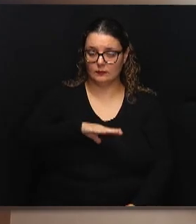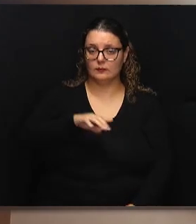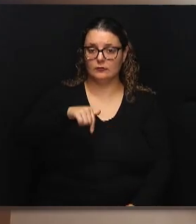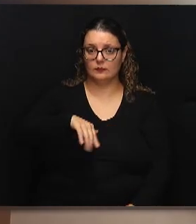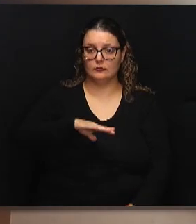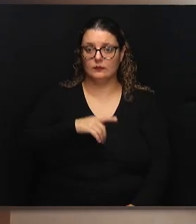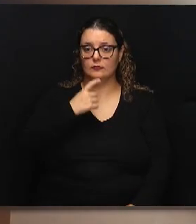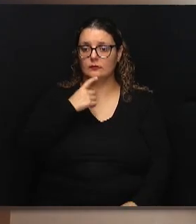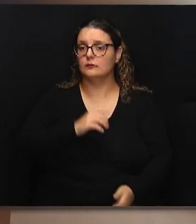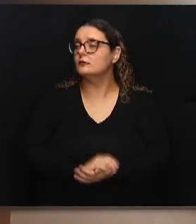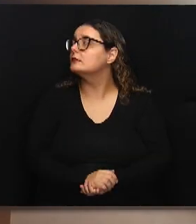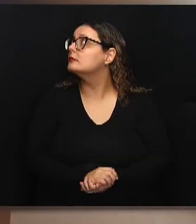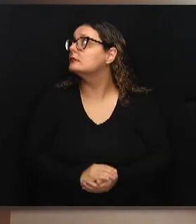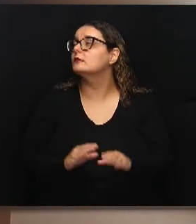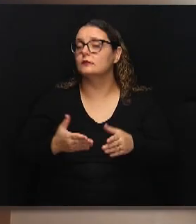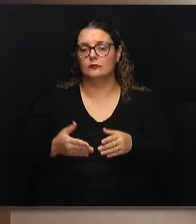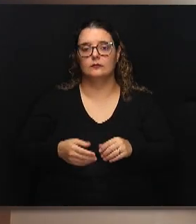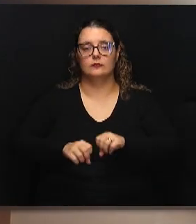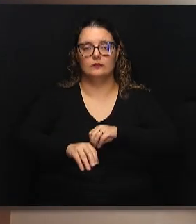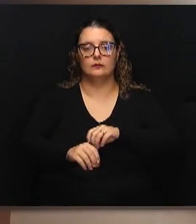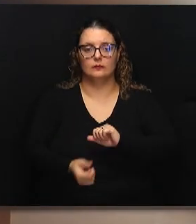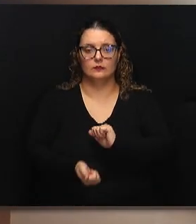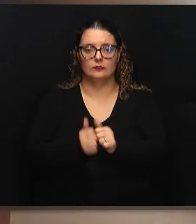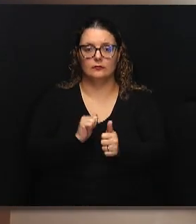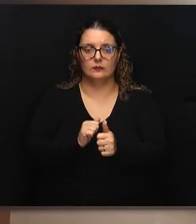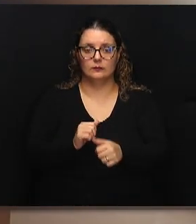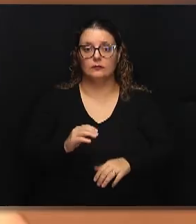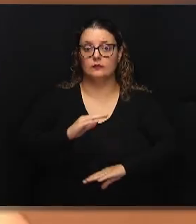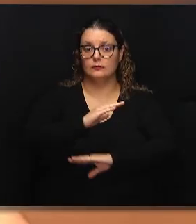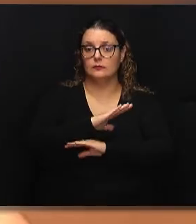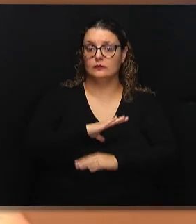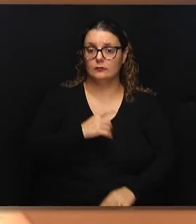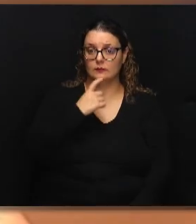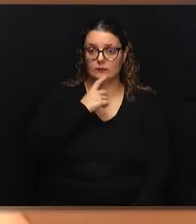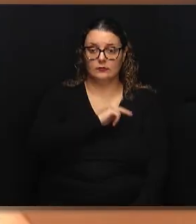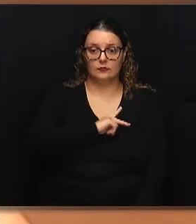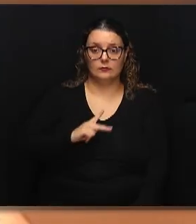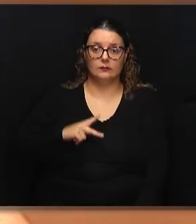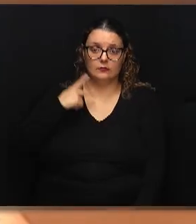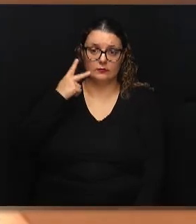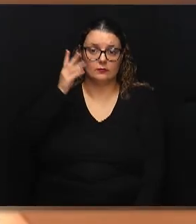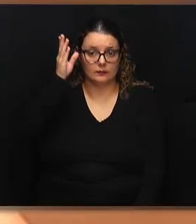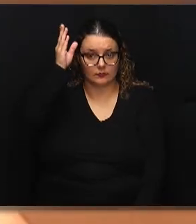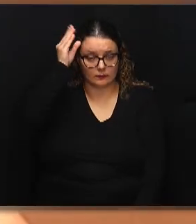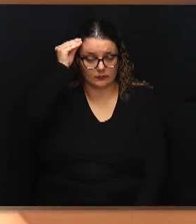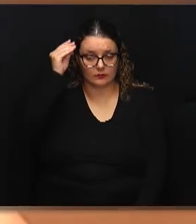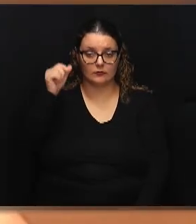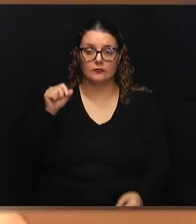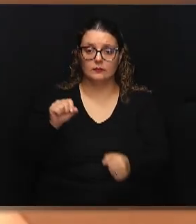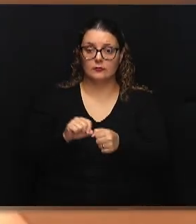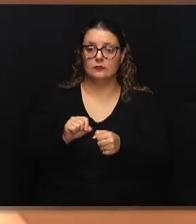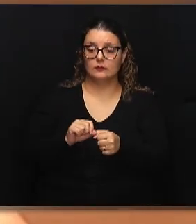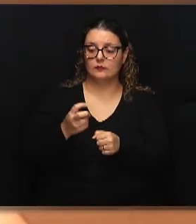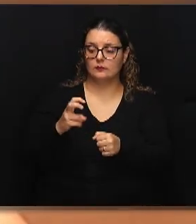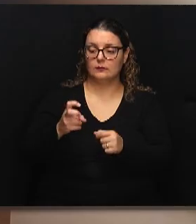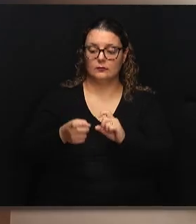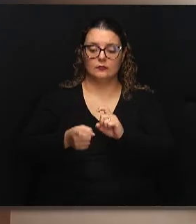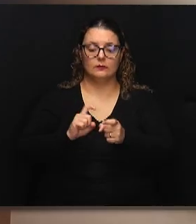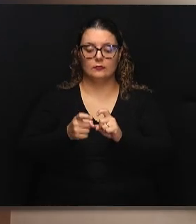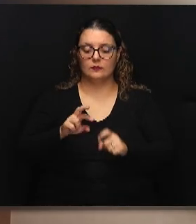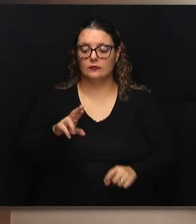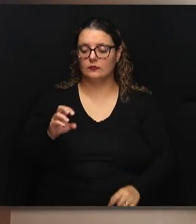A Comissão de Educação e Esporte da Câmara de Campinas, que é presidida pelo vereador Benê Lima, realizou a 5ª reunião ordinária